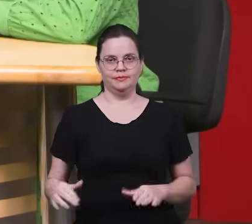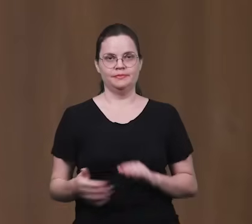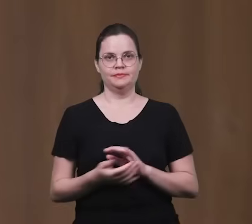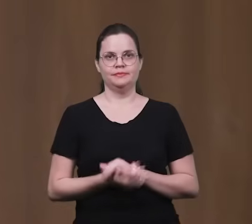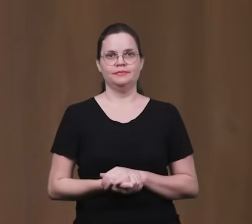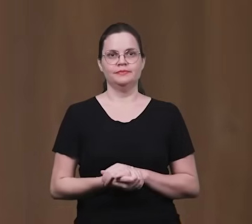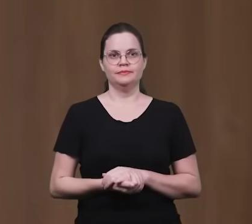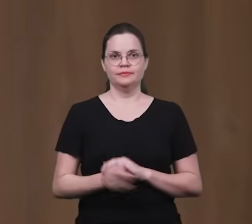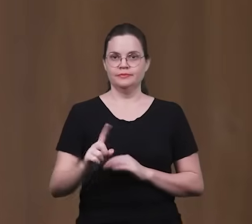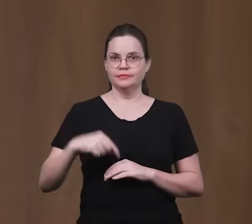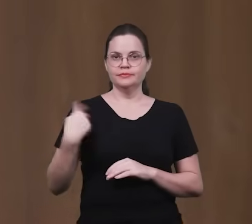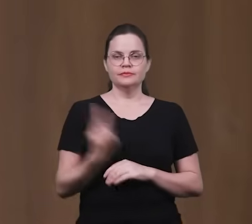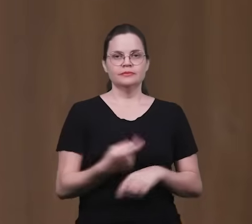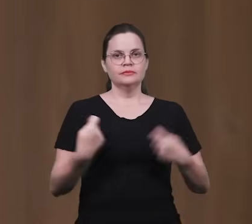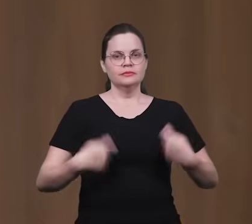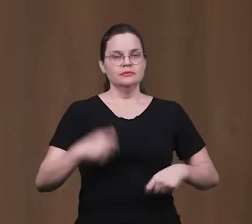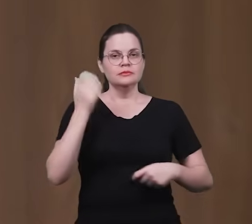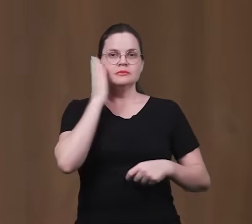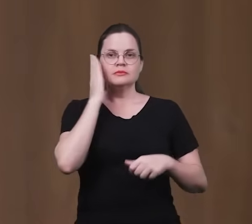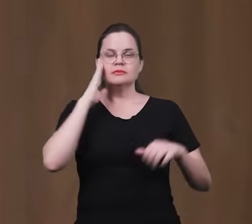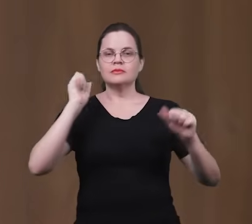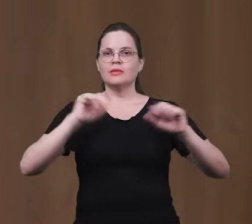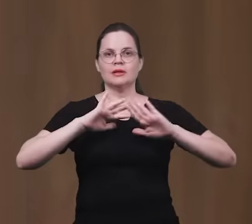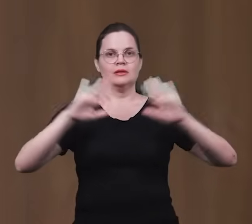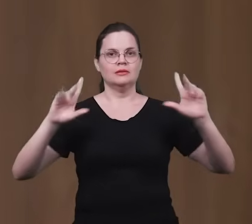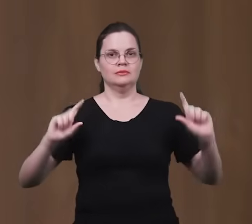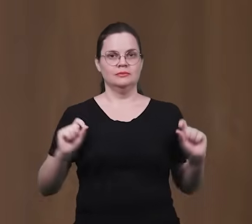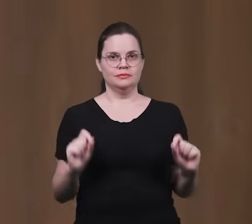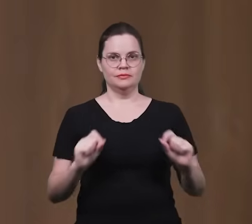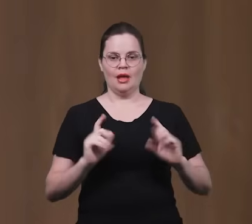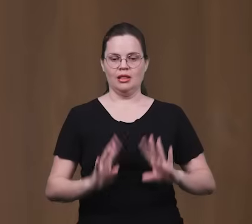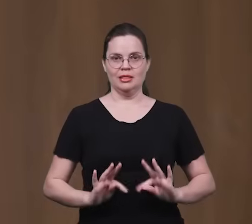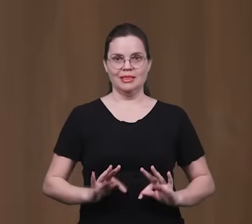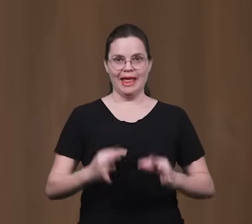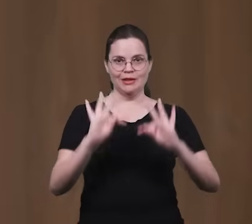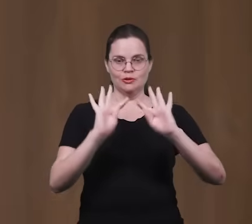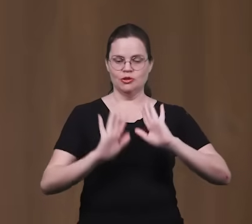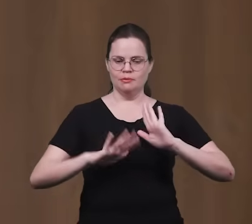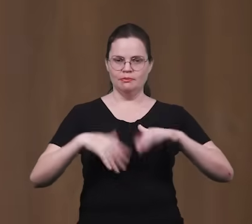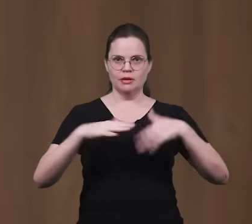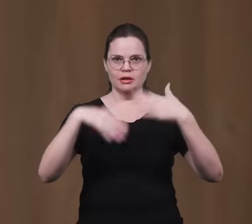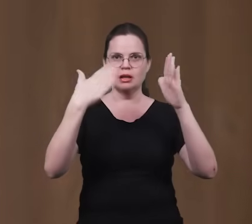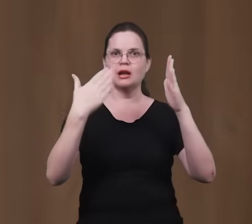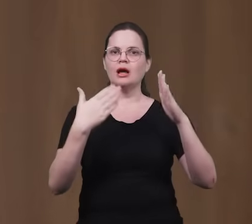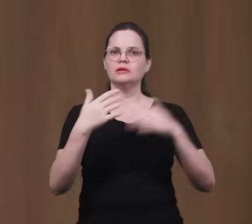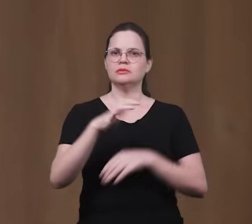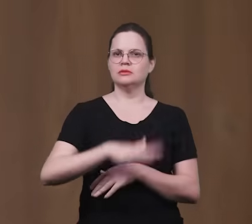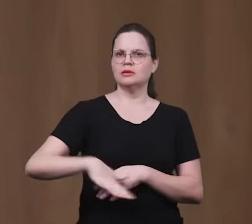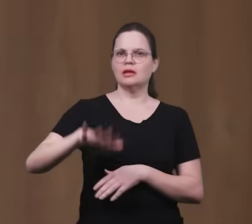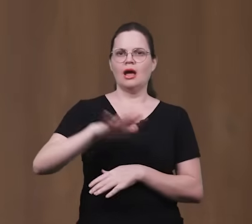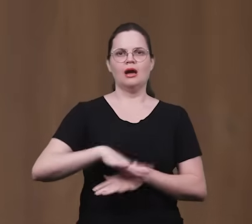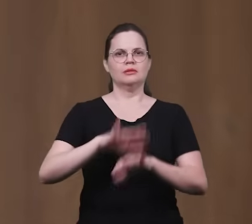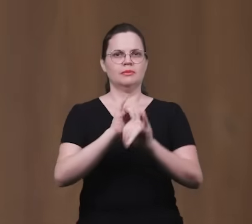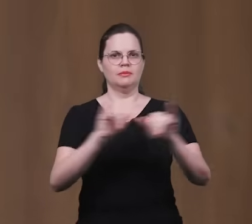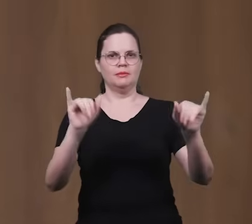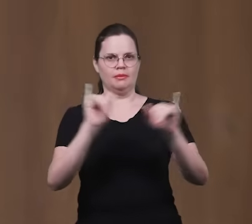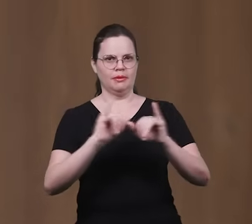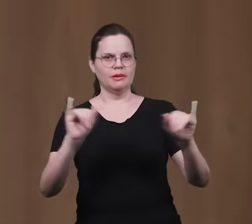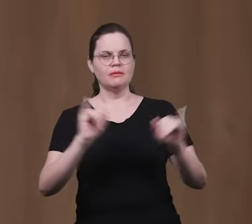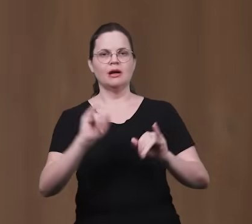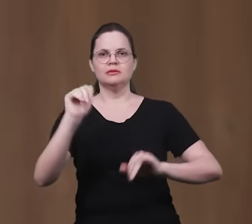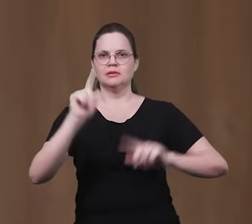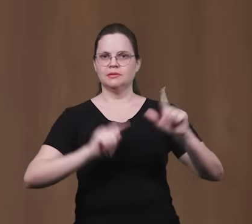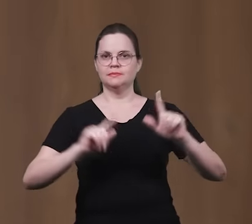nós precisamos ter muita clareza é que o avanço da tecnologia, da publicidade, todo